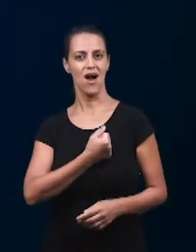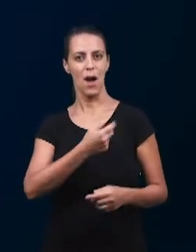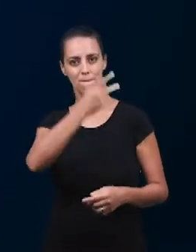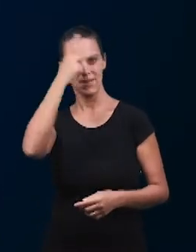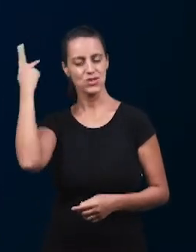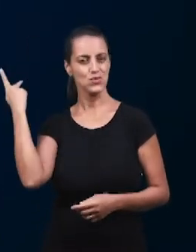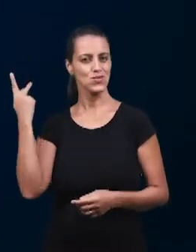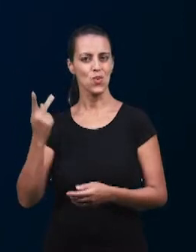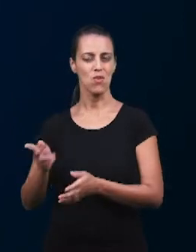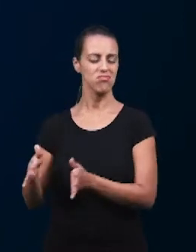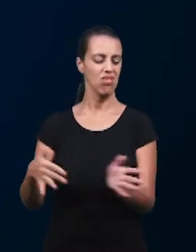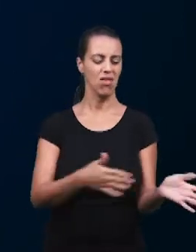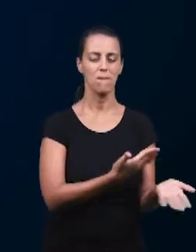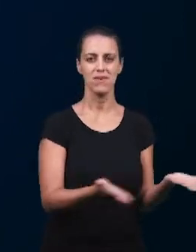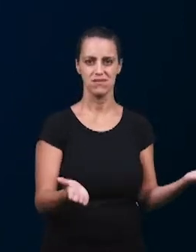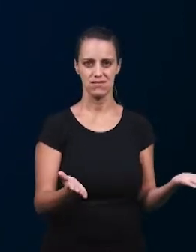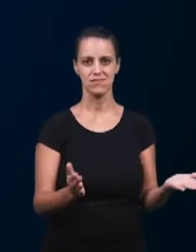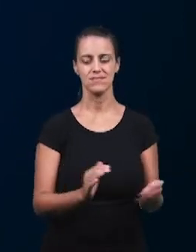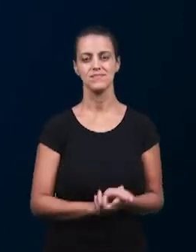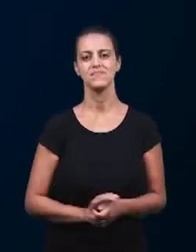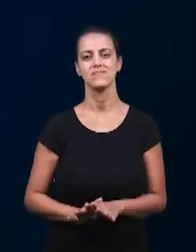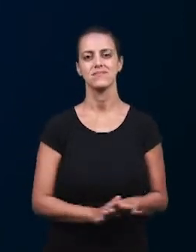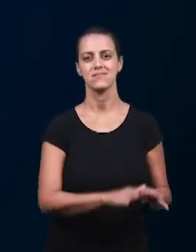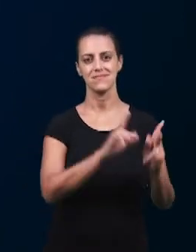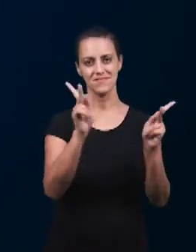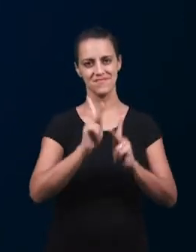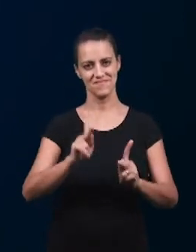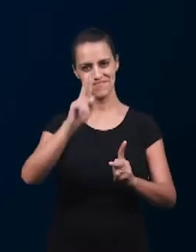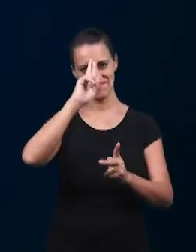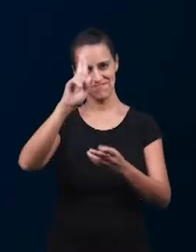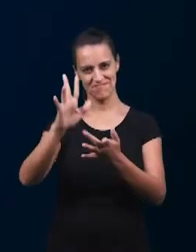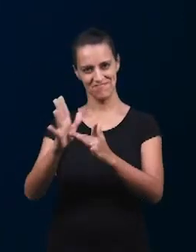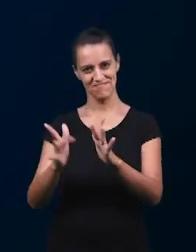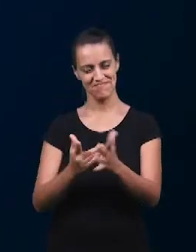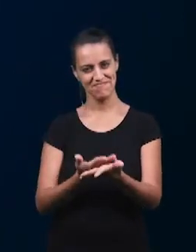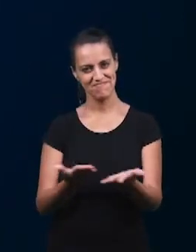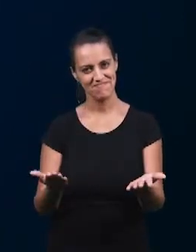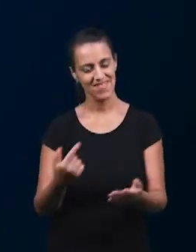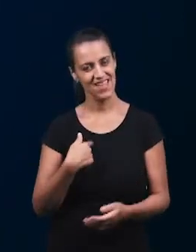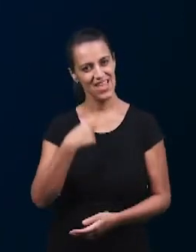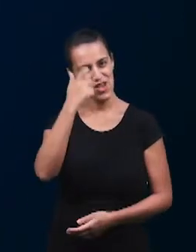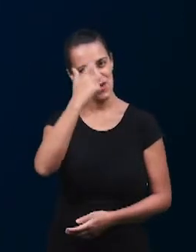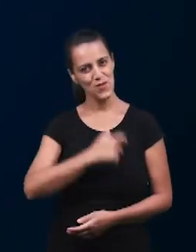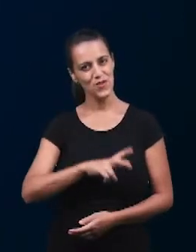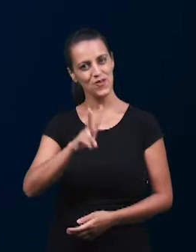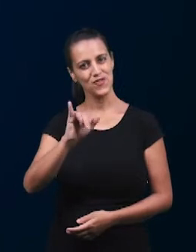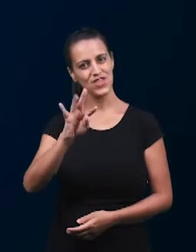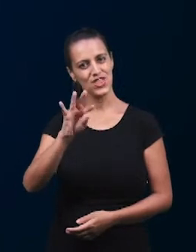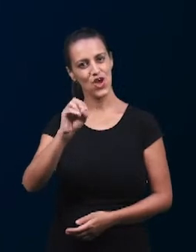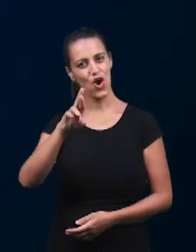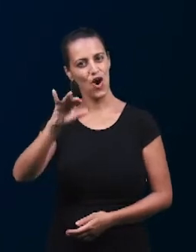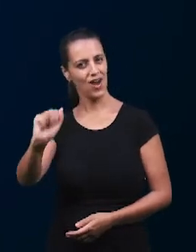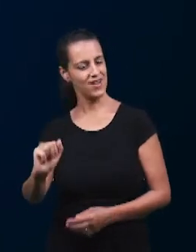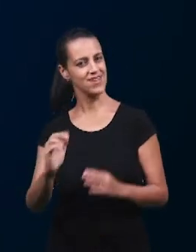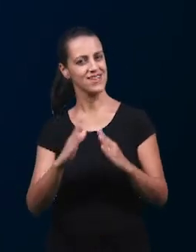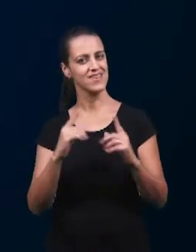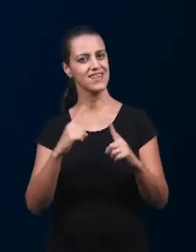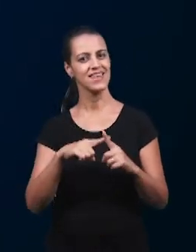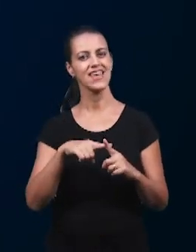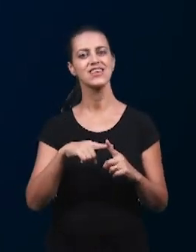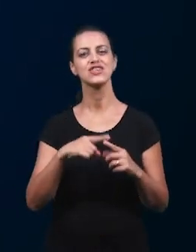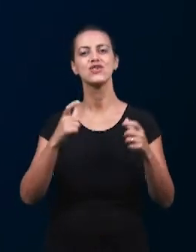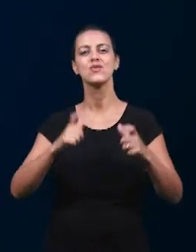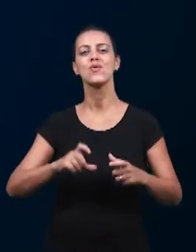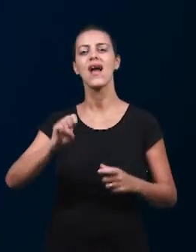perdido, representa o Senhor Jesus como mediador da salvação. Pai do Senhor Jesus, irmãos, eu sou a Vitória e falo da Igreja